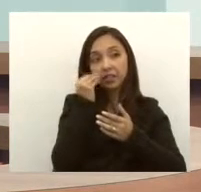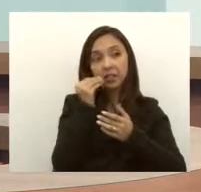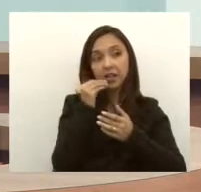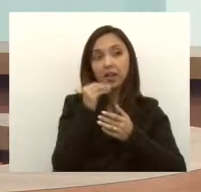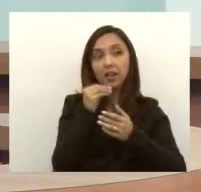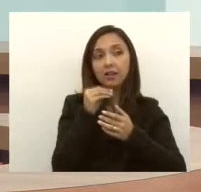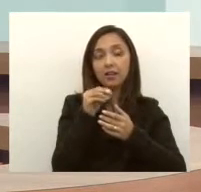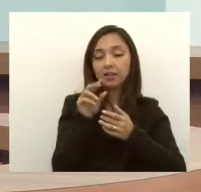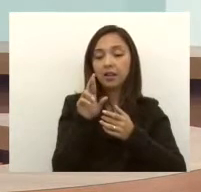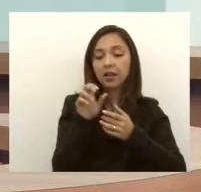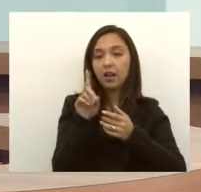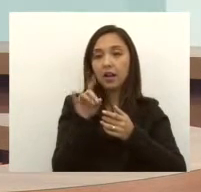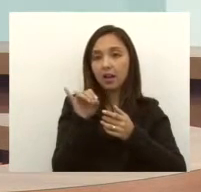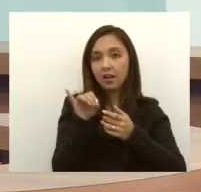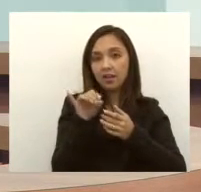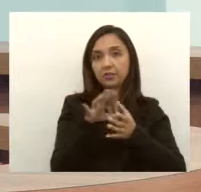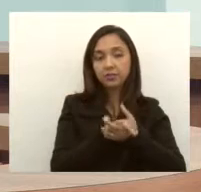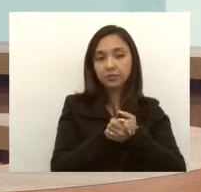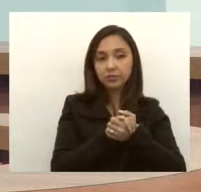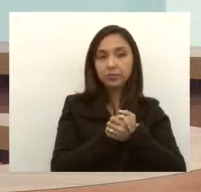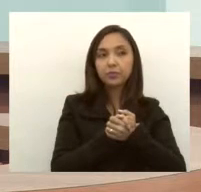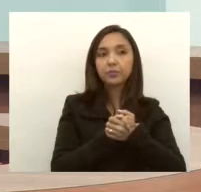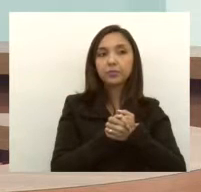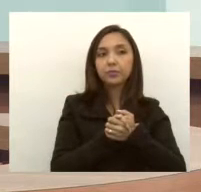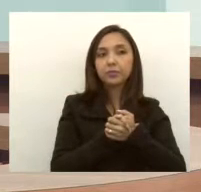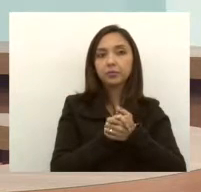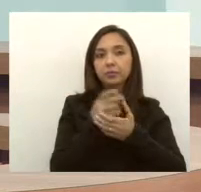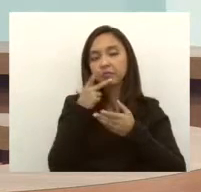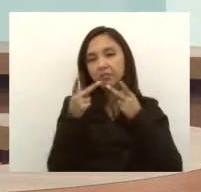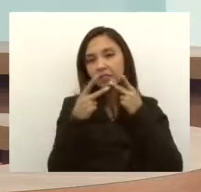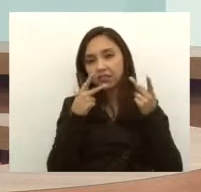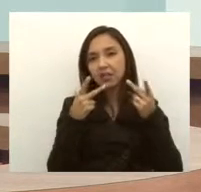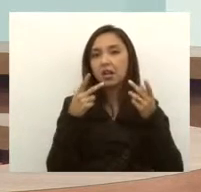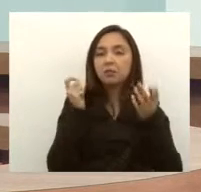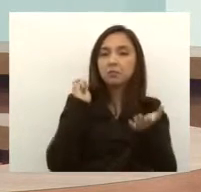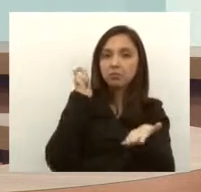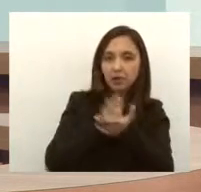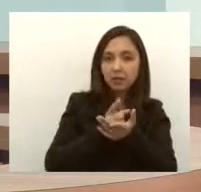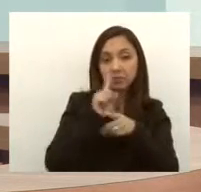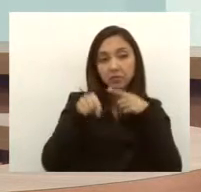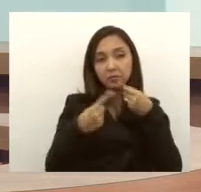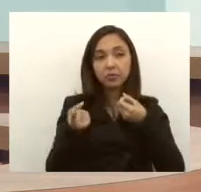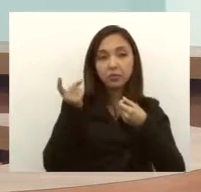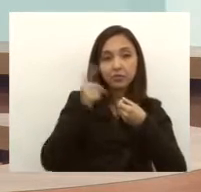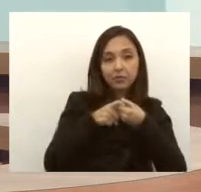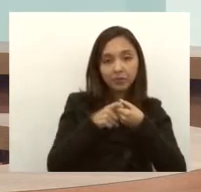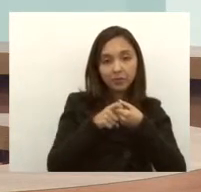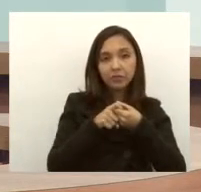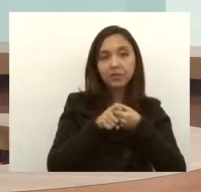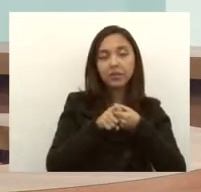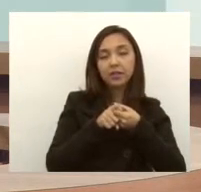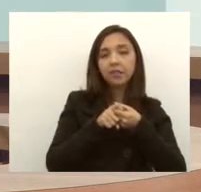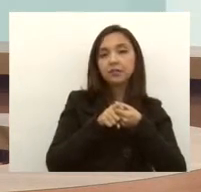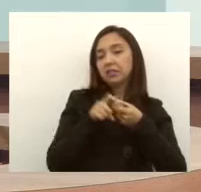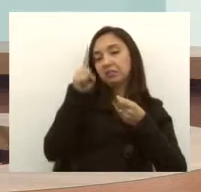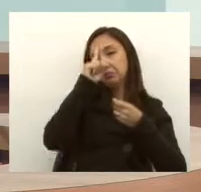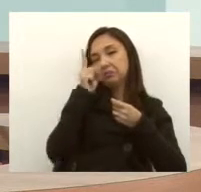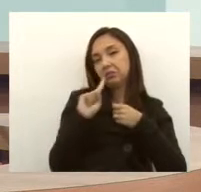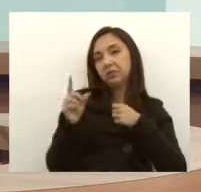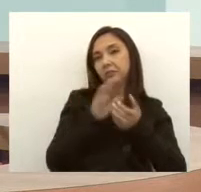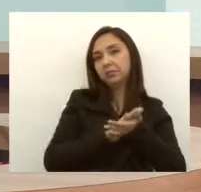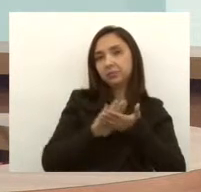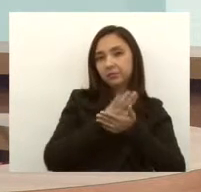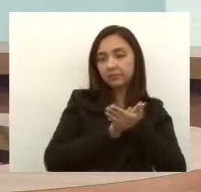rádio ela poderia, ou disseram que ela pagou e depois voltaram atrás, aí ninguém sabe de nada.